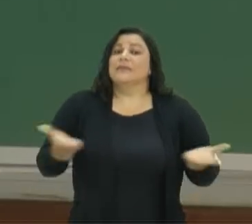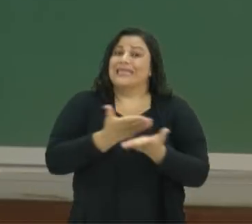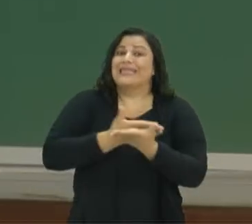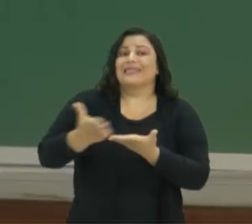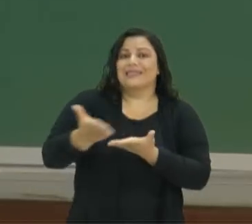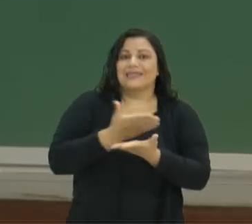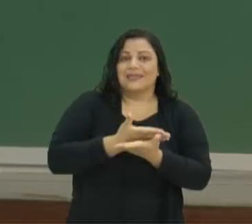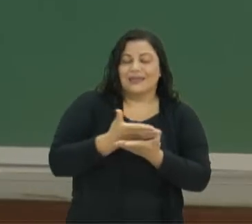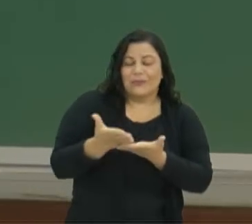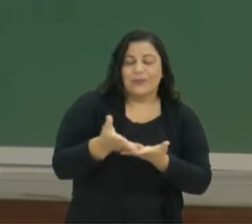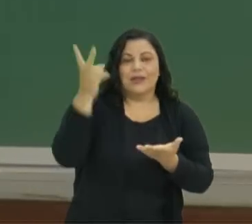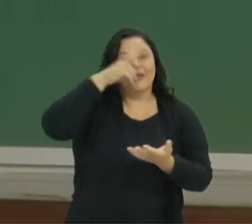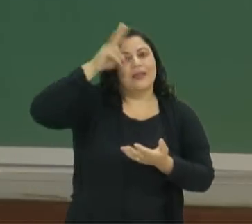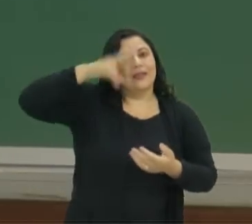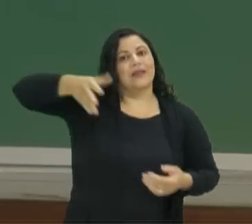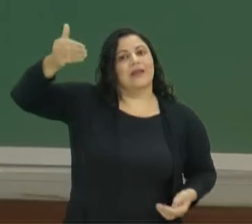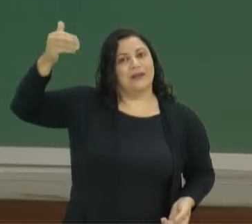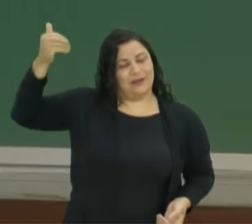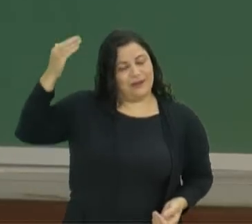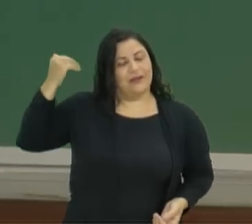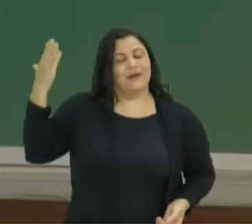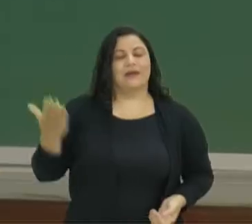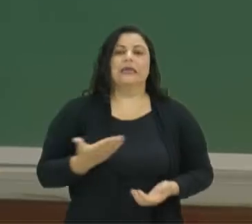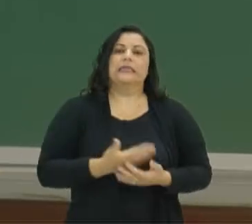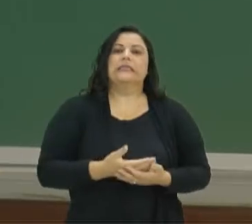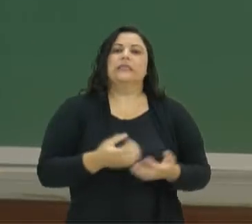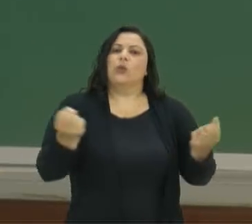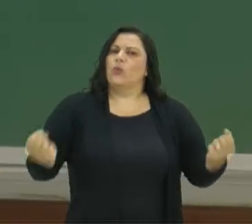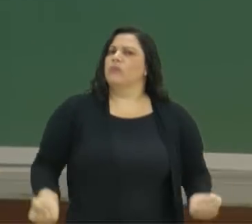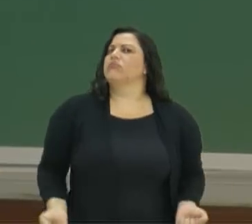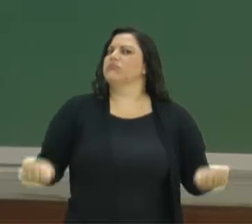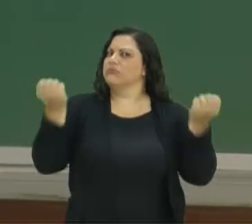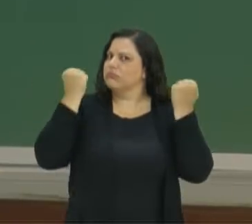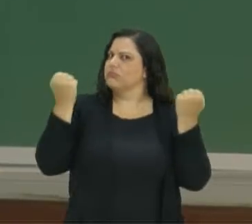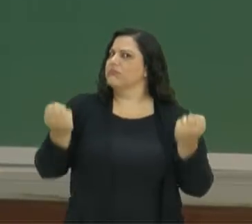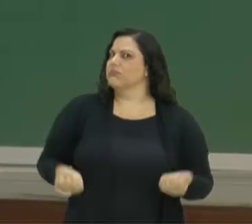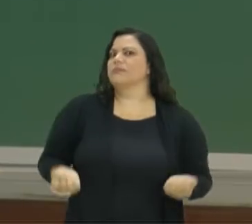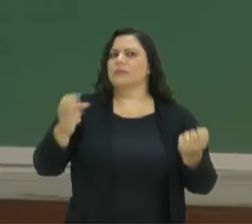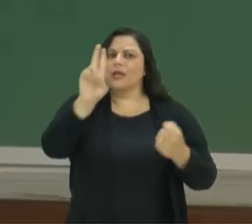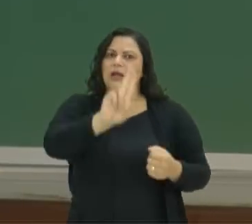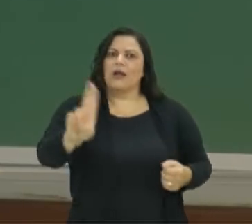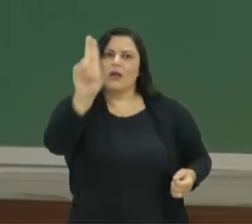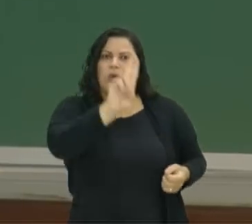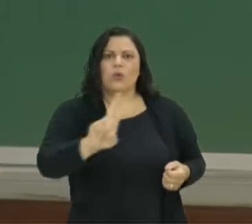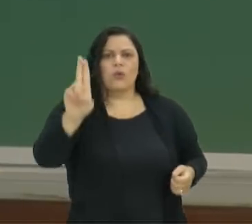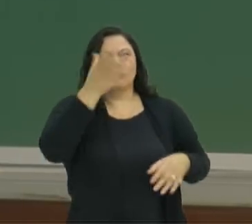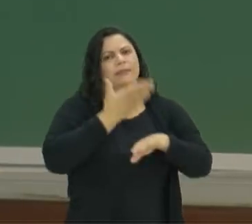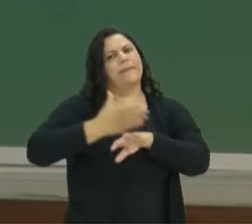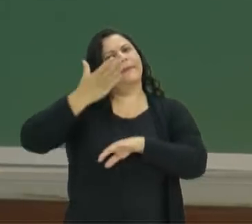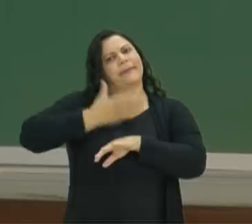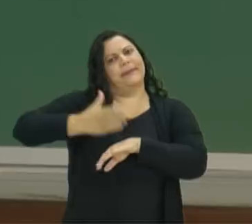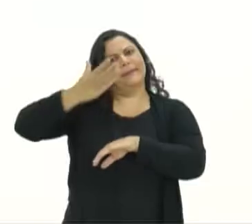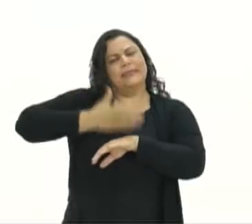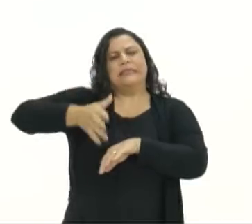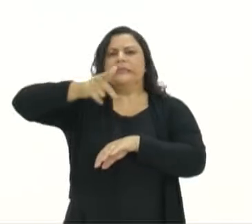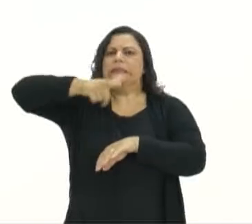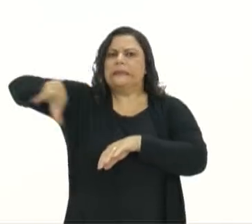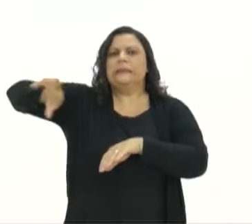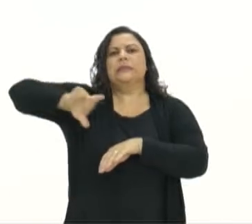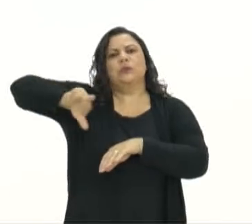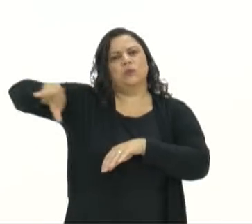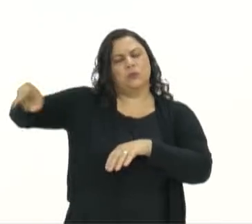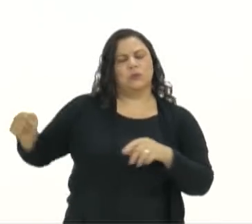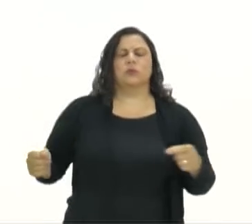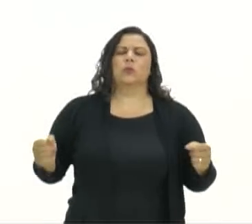Inicialmente, a gente lembra na aula passada, nós vimos que o levantamento de peso ele era usado como treinamento de outras